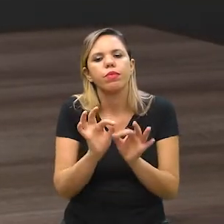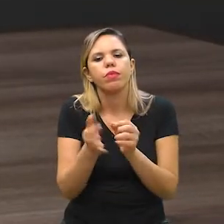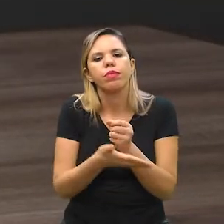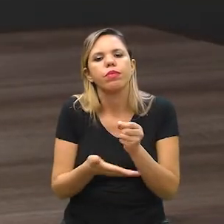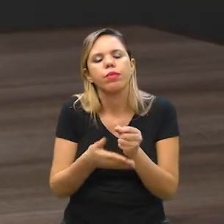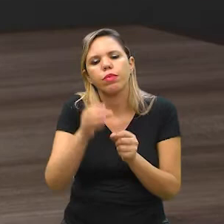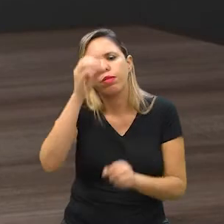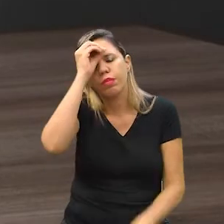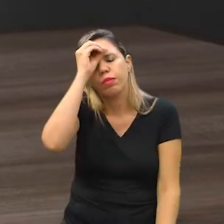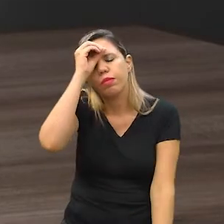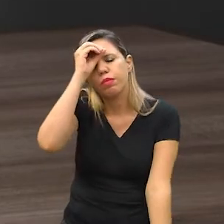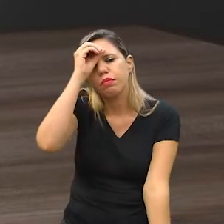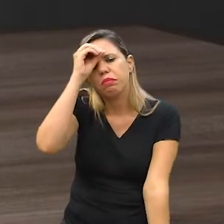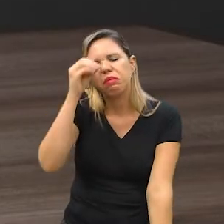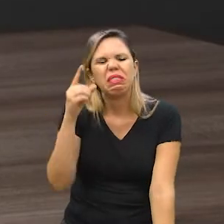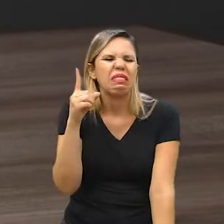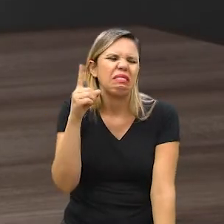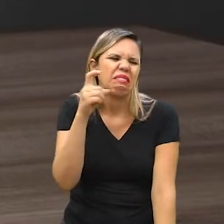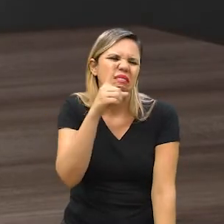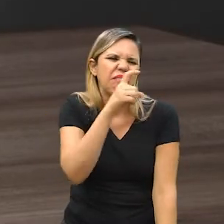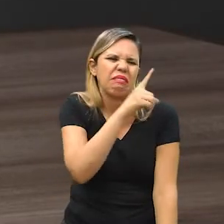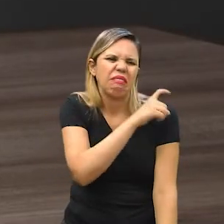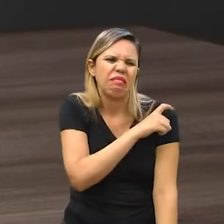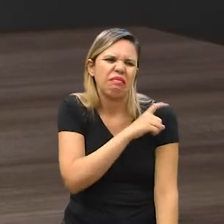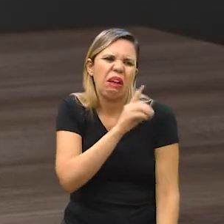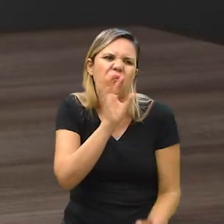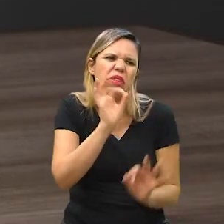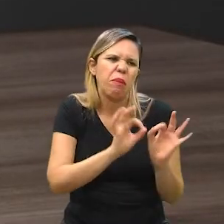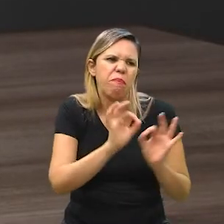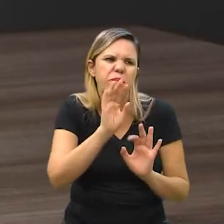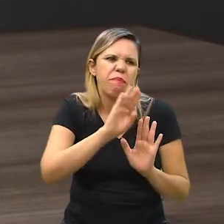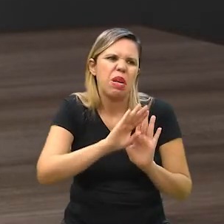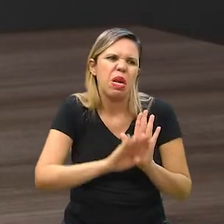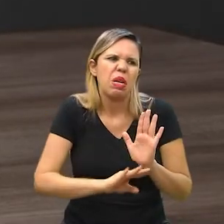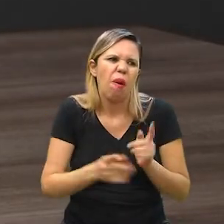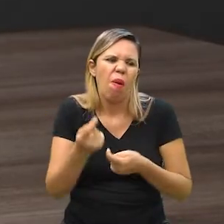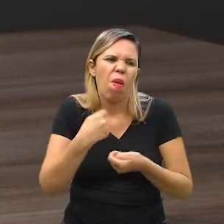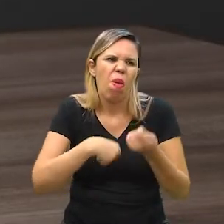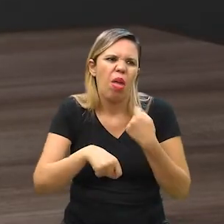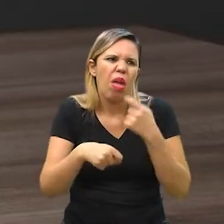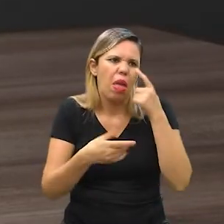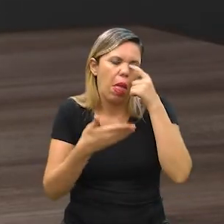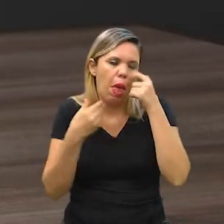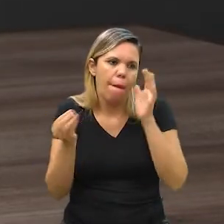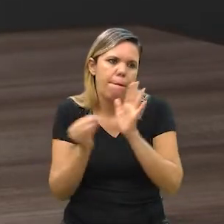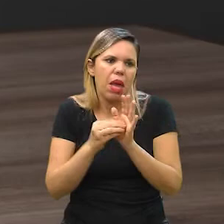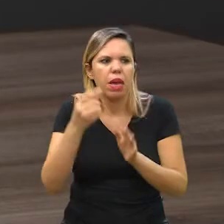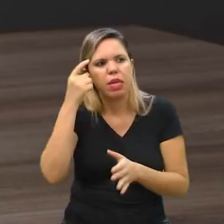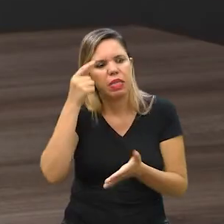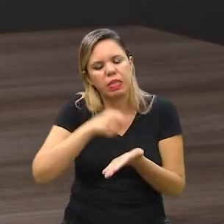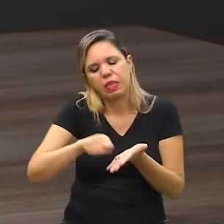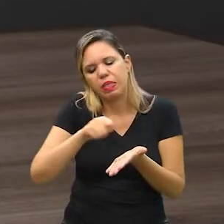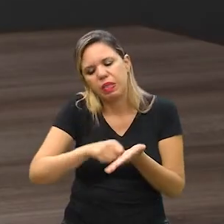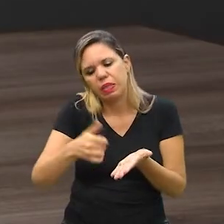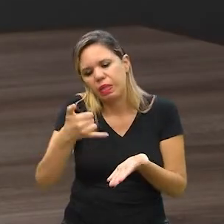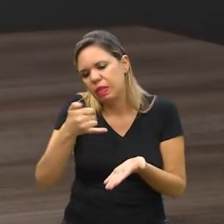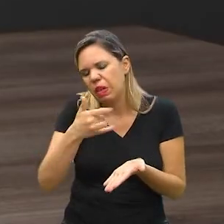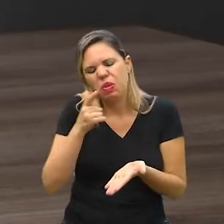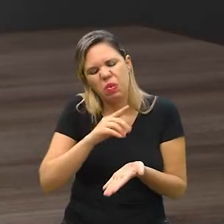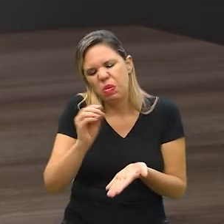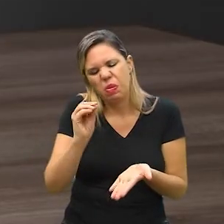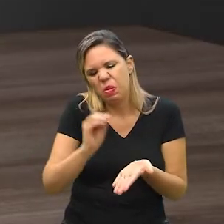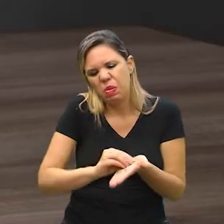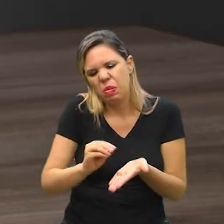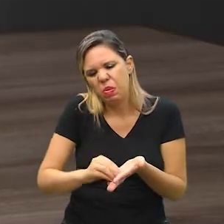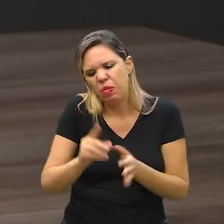leigo mesmo. As pessoas falam assim, mas é muito difícil fazer plano de negócios, eu prefiro aqui marcar na minha caderneta, eu não